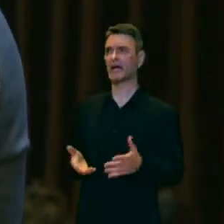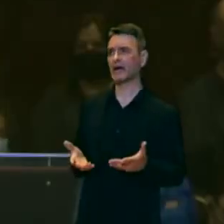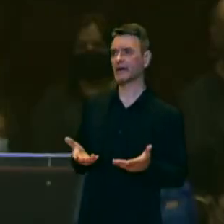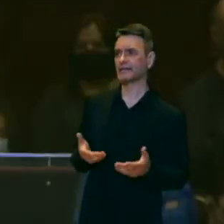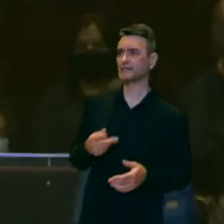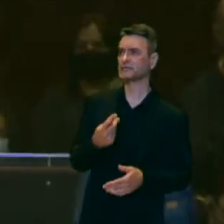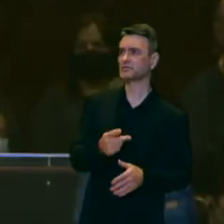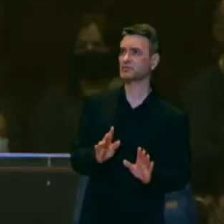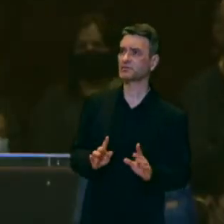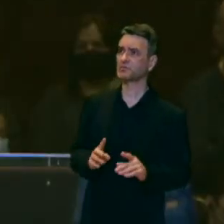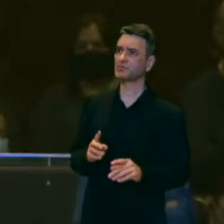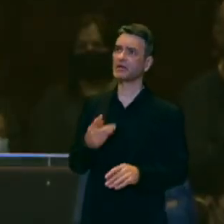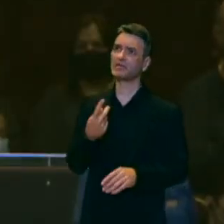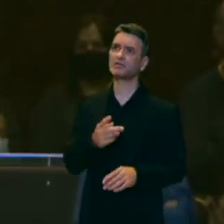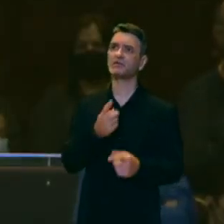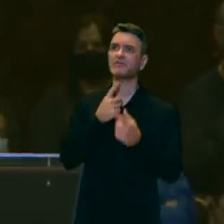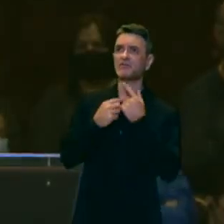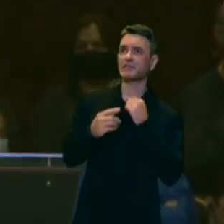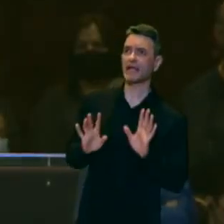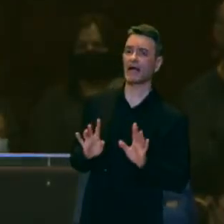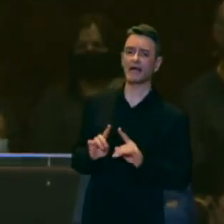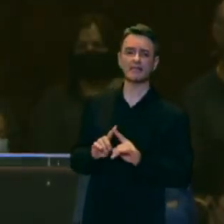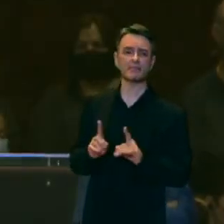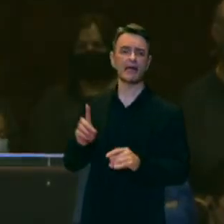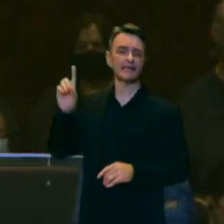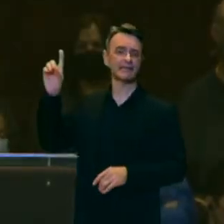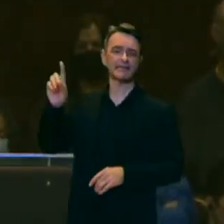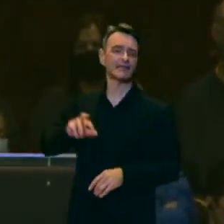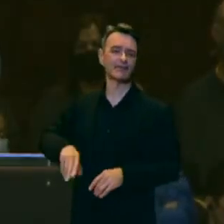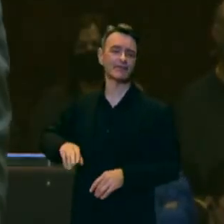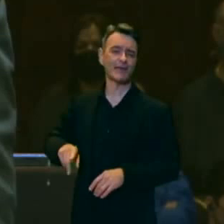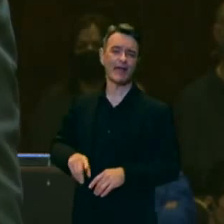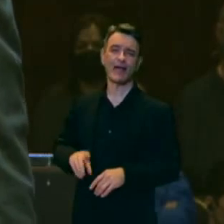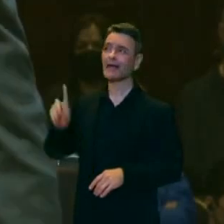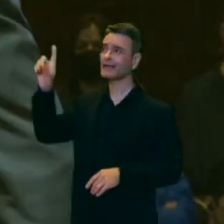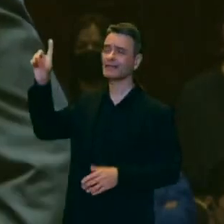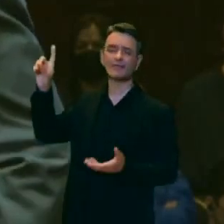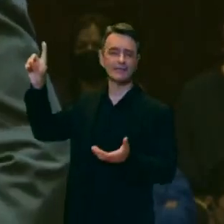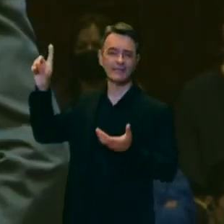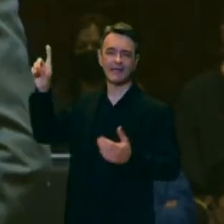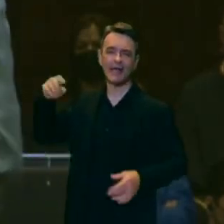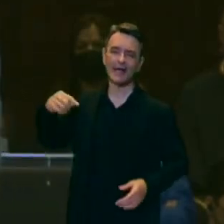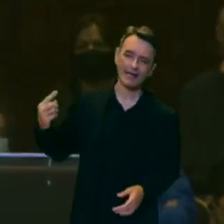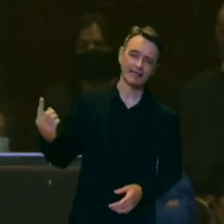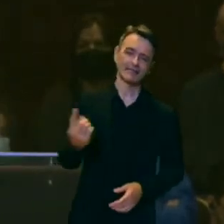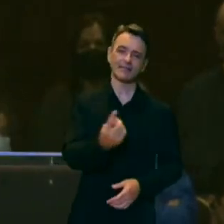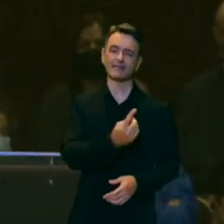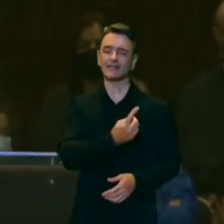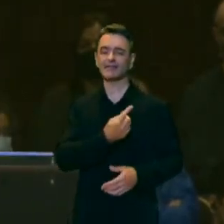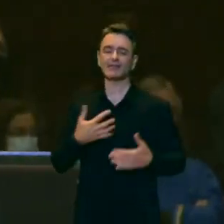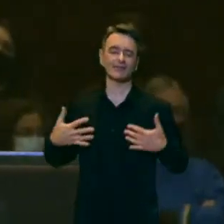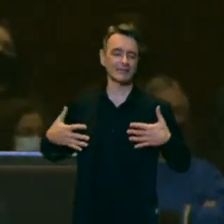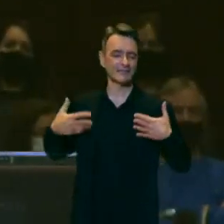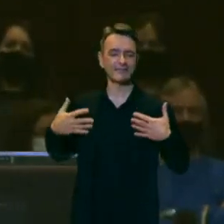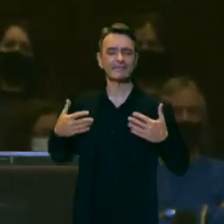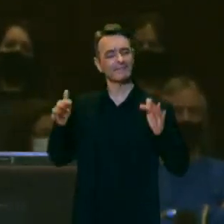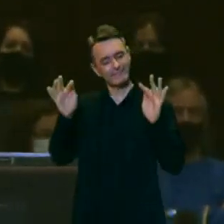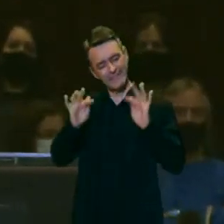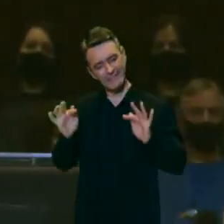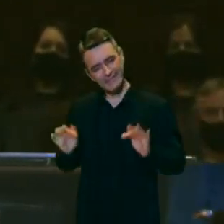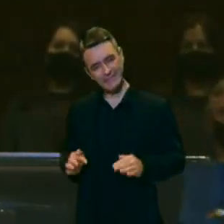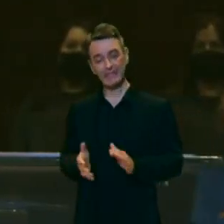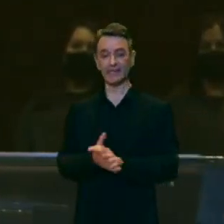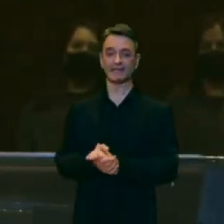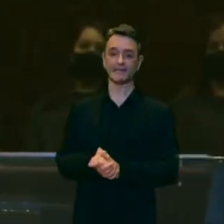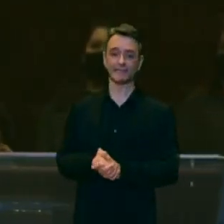tua vontade, não é assim. Eu quero a tua felicidade. Quando um pai educa